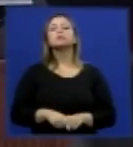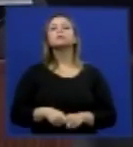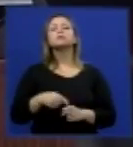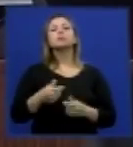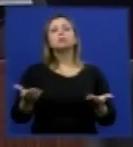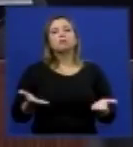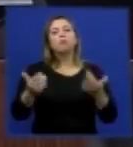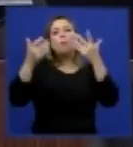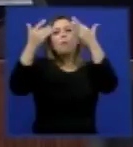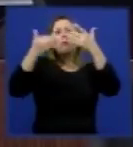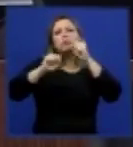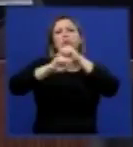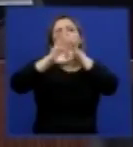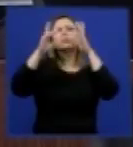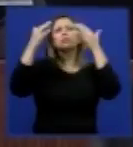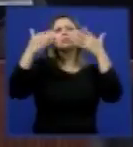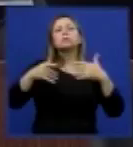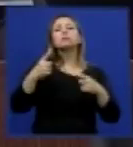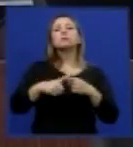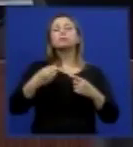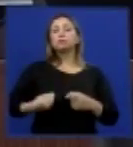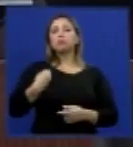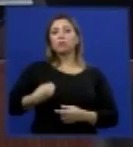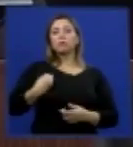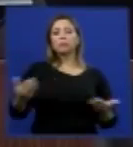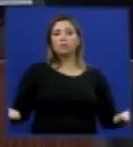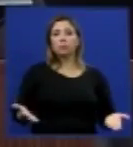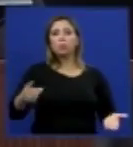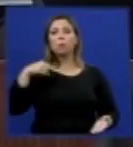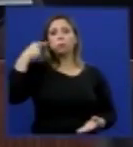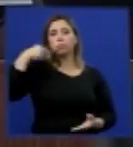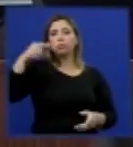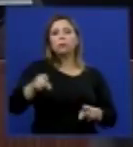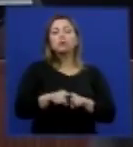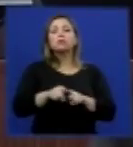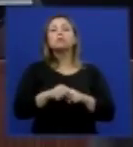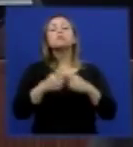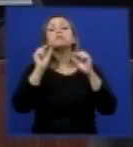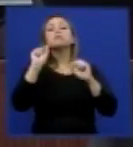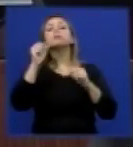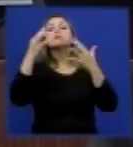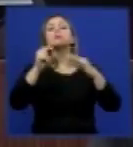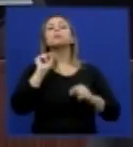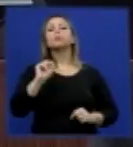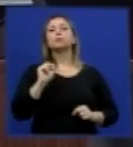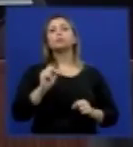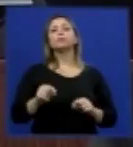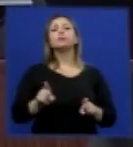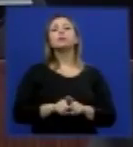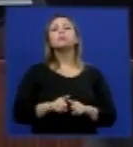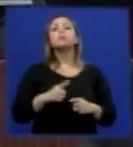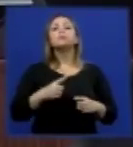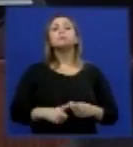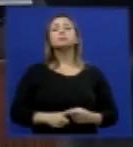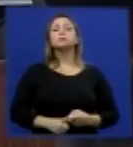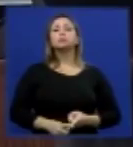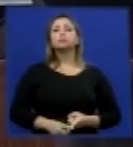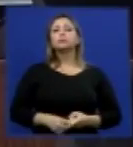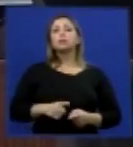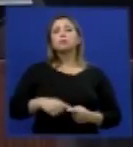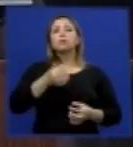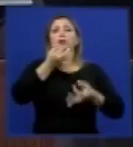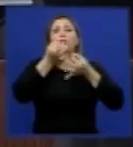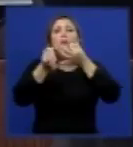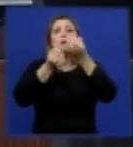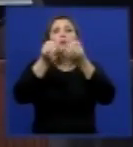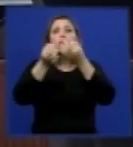esclareço que a participação do advogado-geral nesse momento, como dito pela senhora presidente, concerne não em